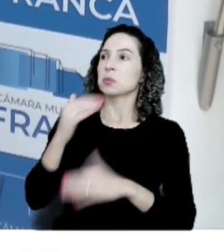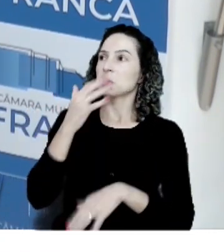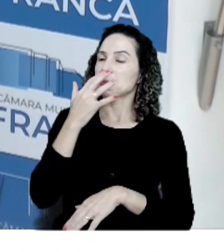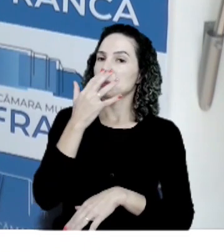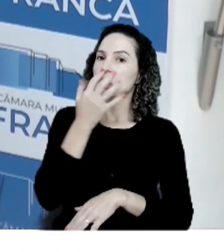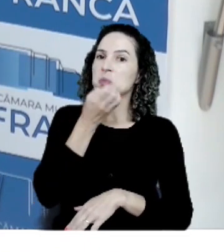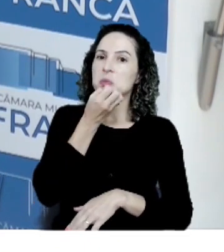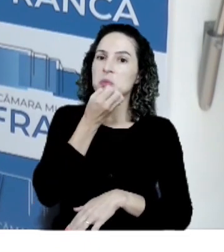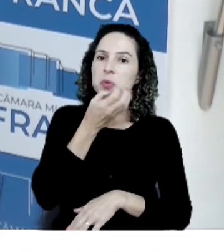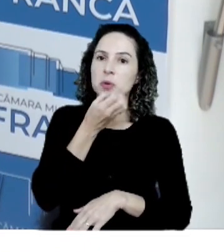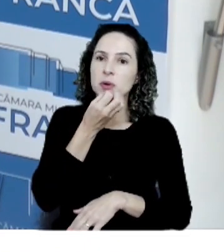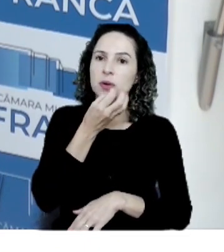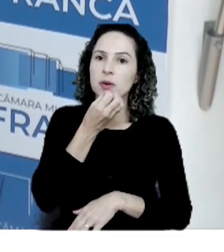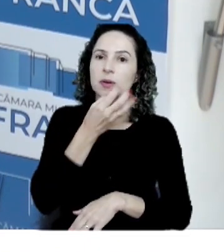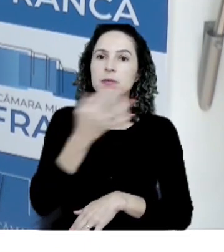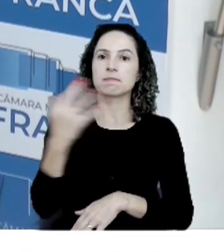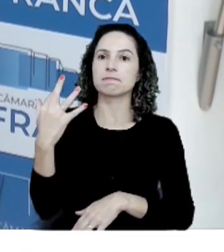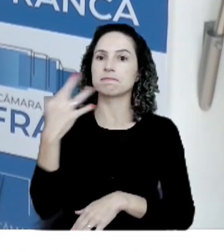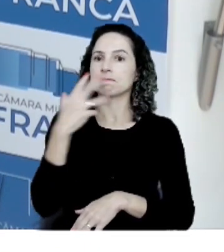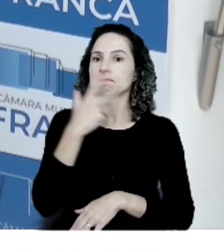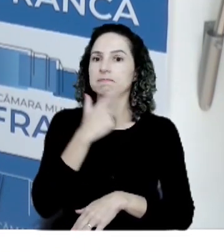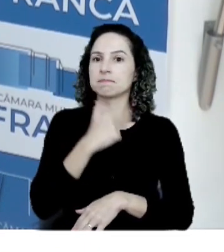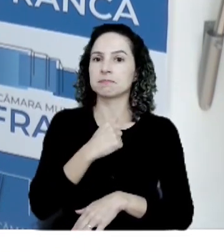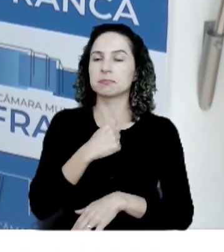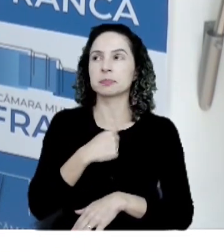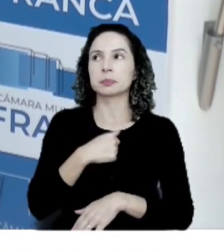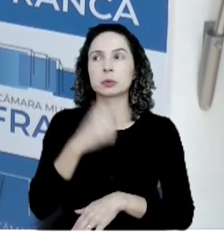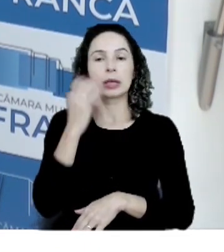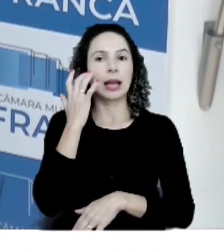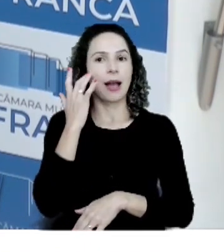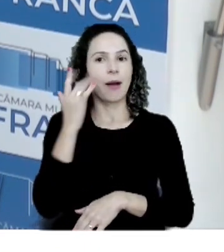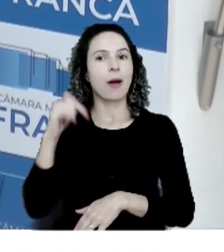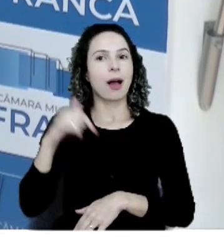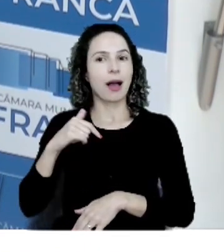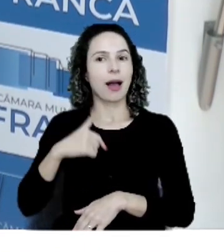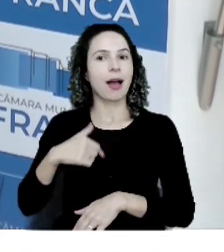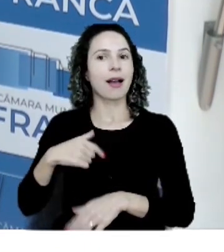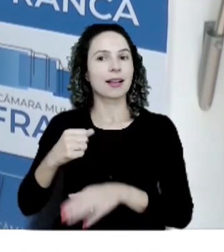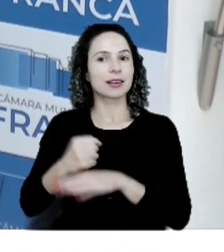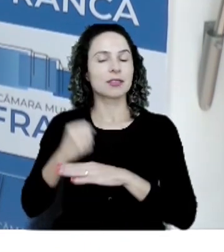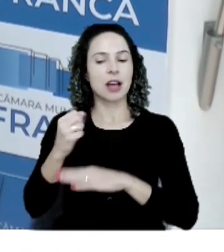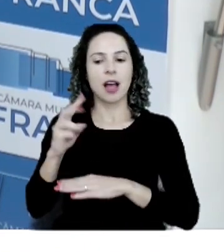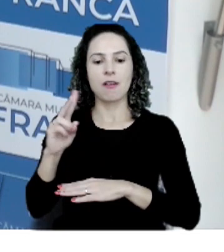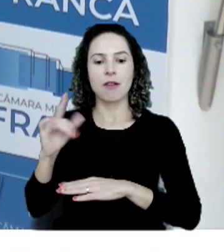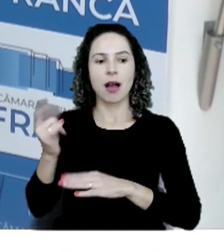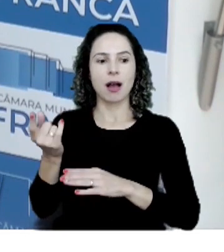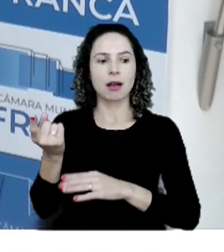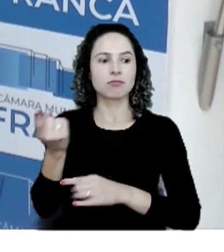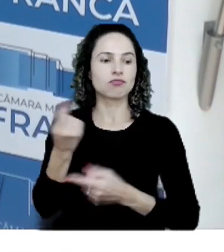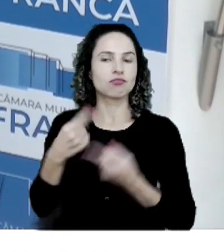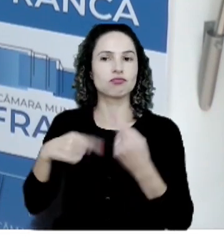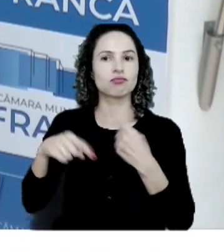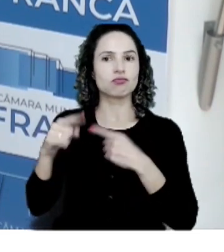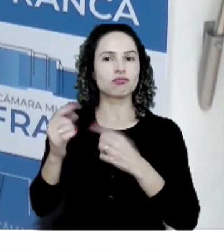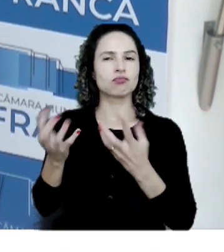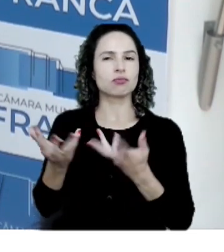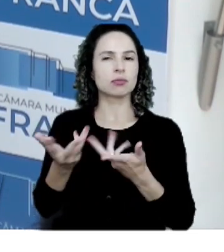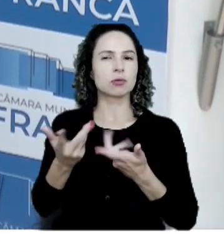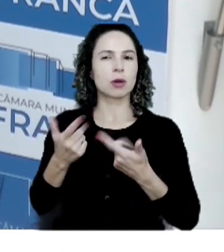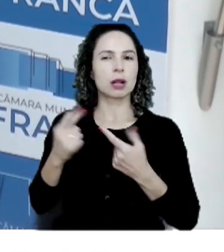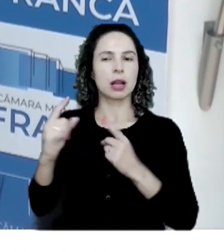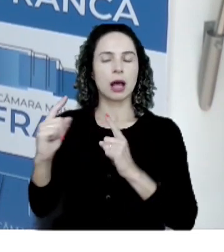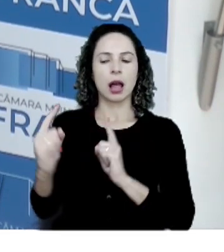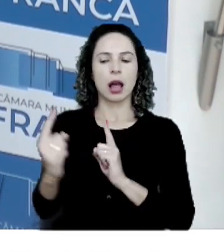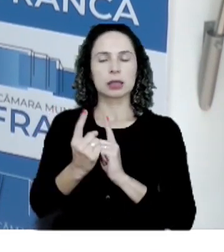está ficando bonito. Eu acho que a nossa cidade vai ter um salto de qualidade no atendimento